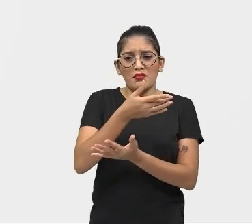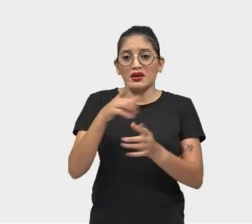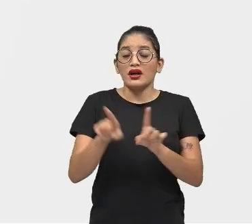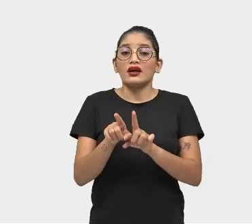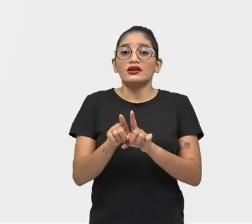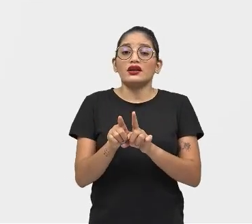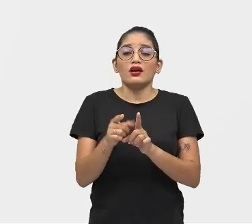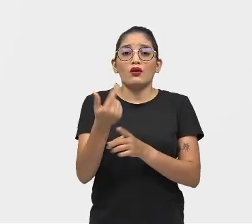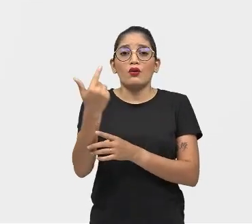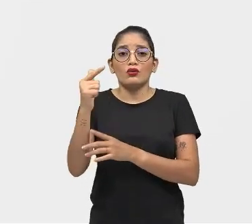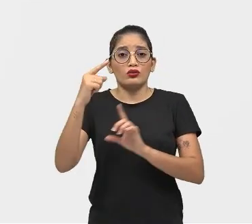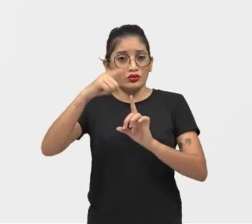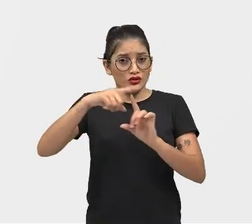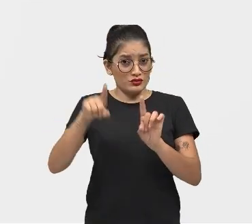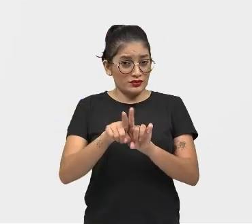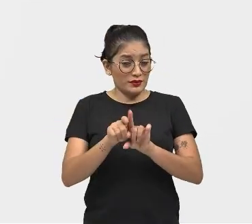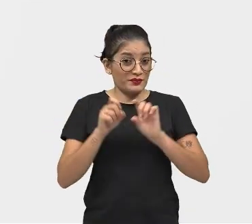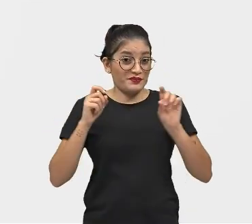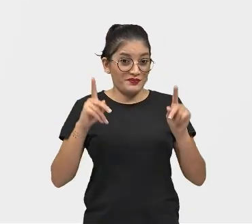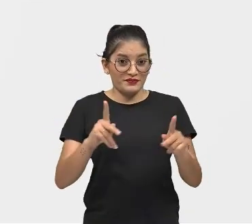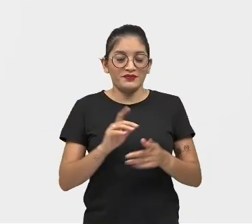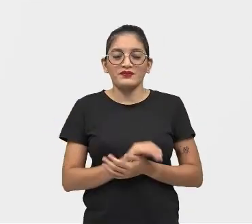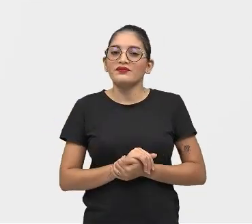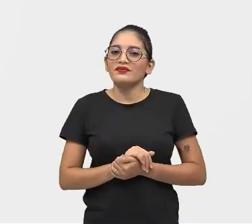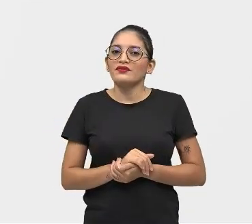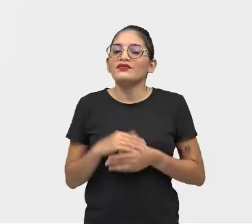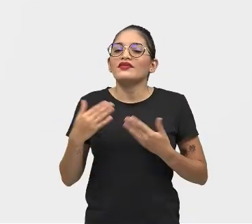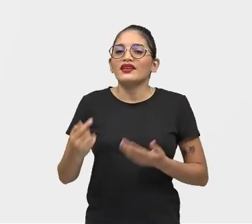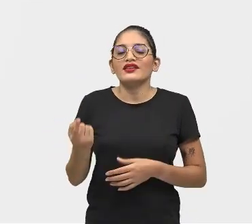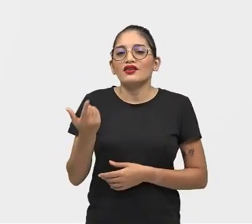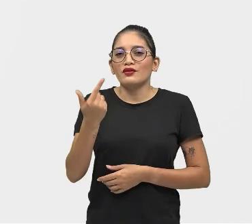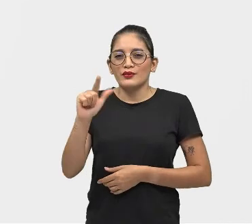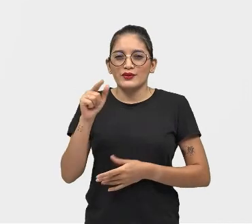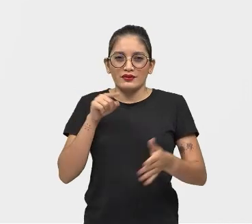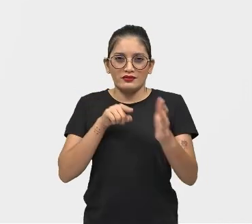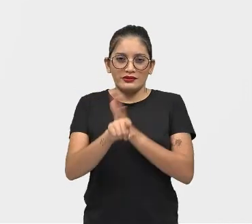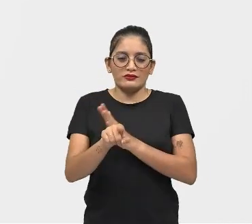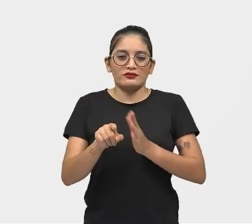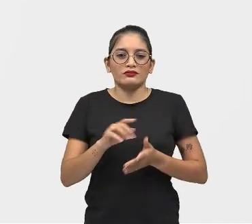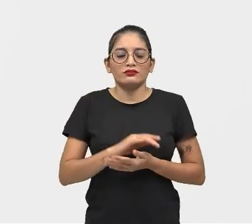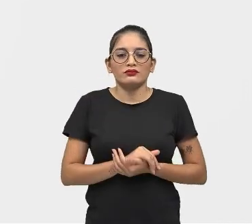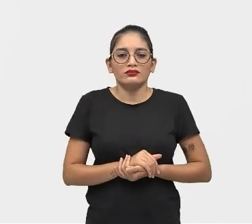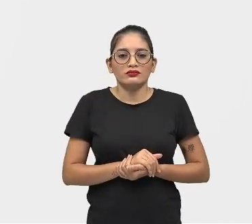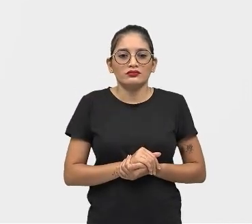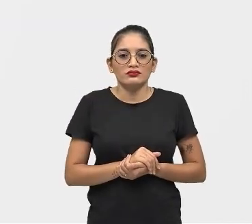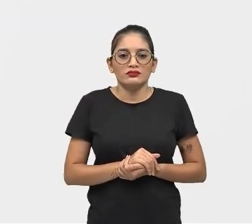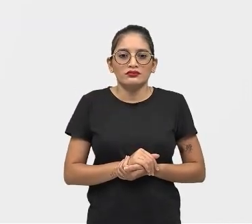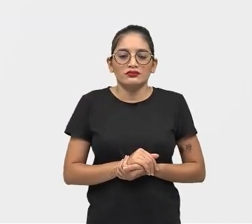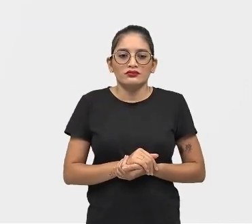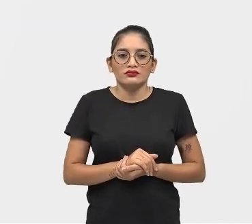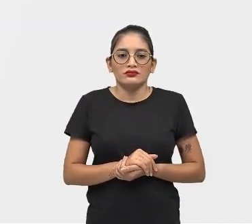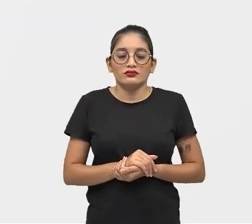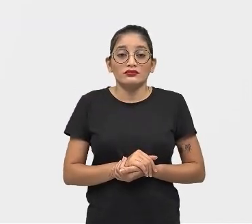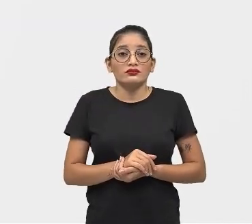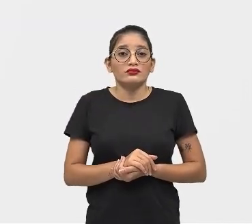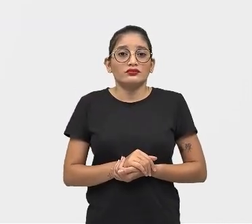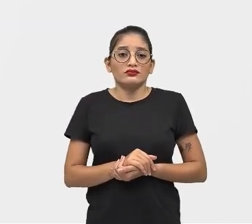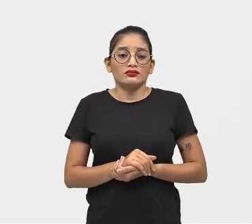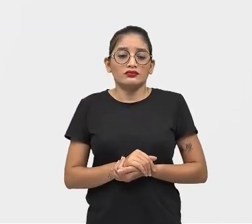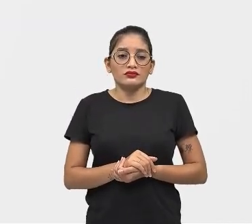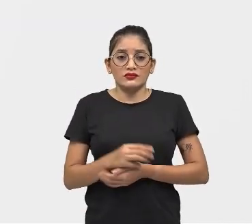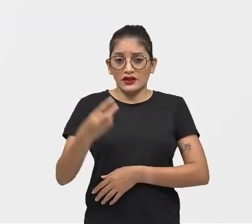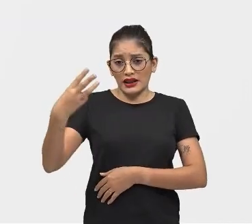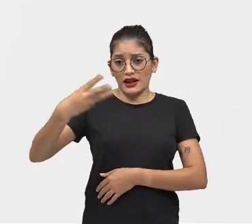outras denominações, certo? Então vamos para a próxima. Ainda na questão 1,